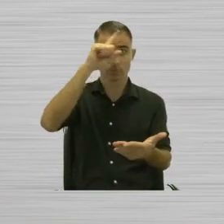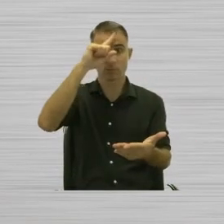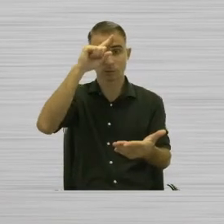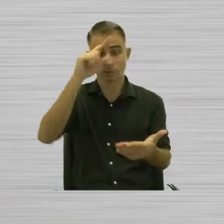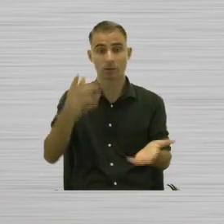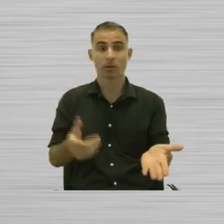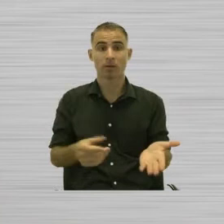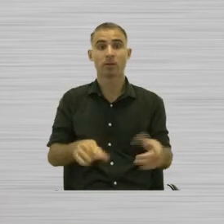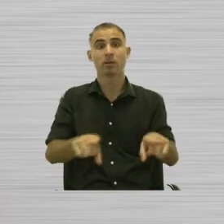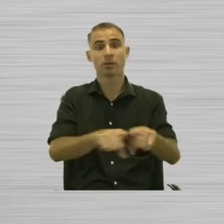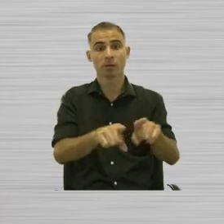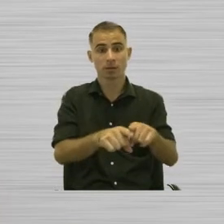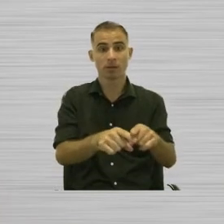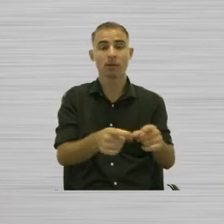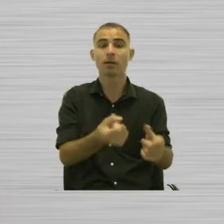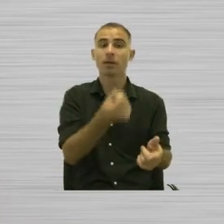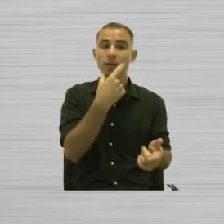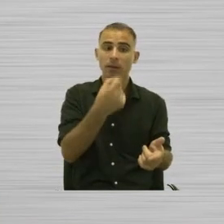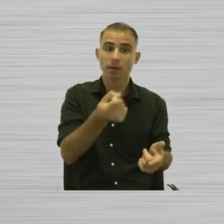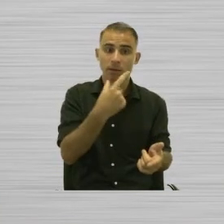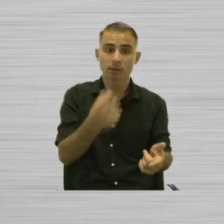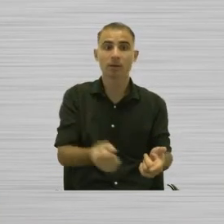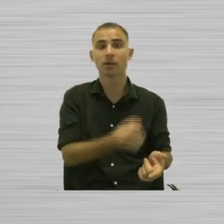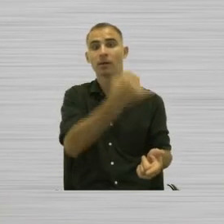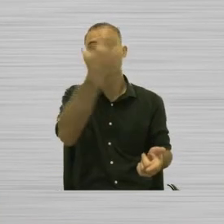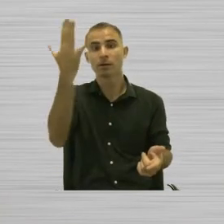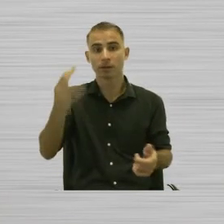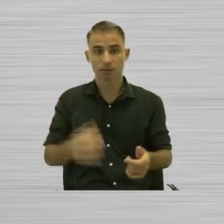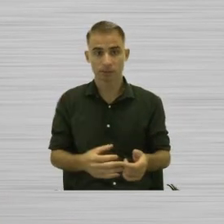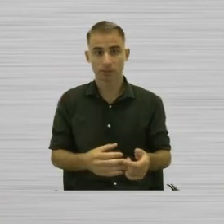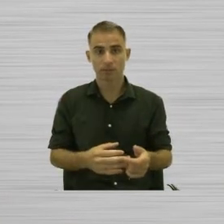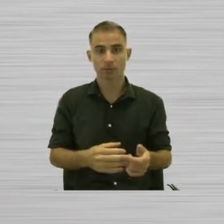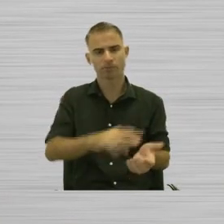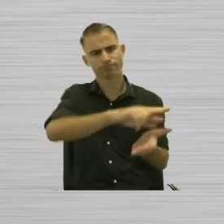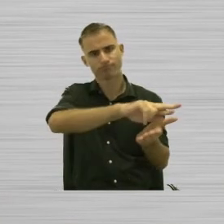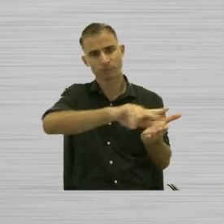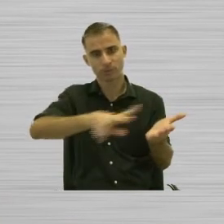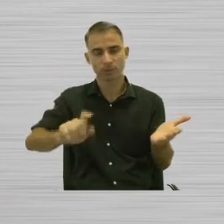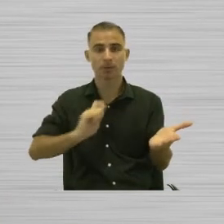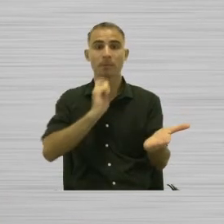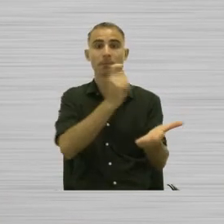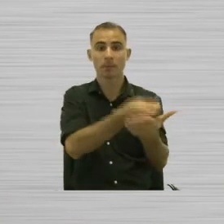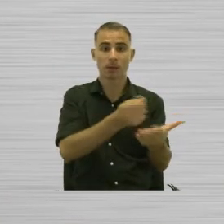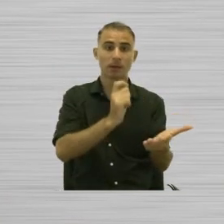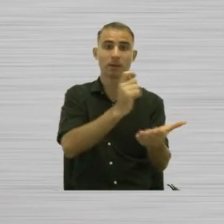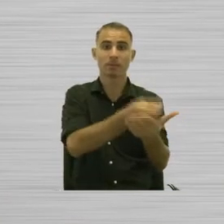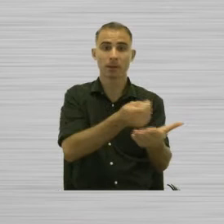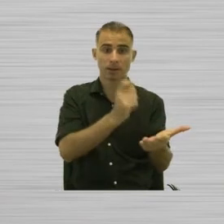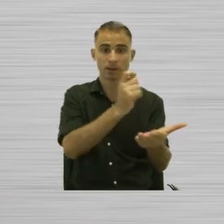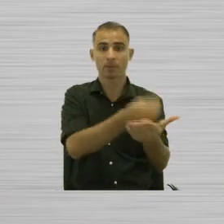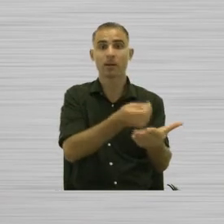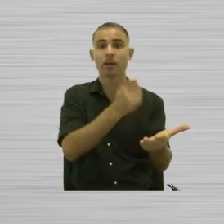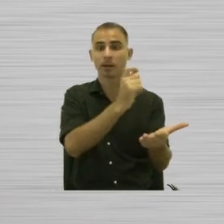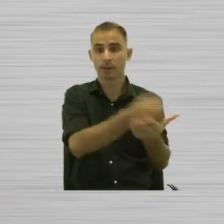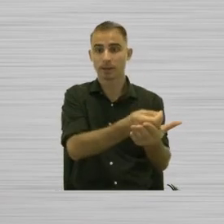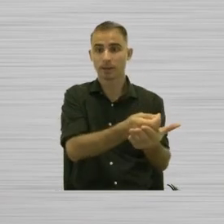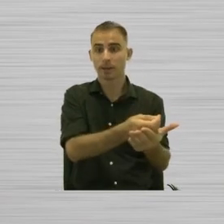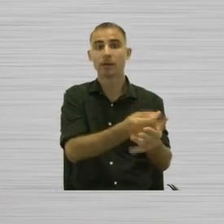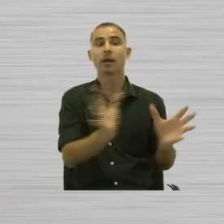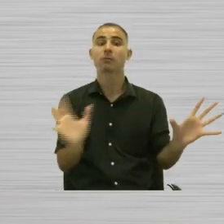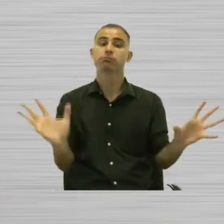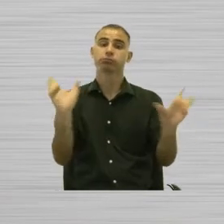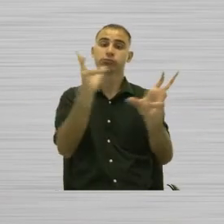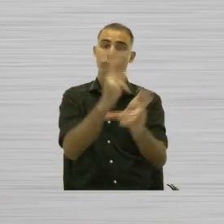medicamentos 279.000, outros materiais de consumo 74.000 e equipamentos